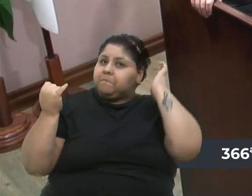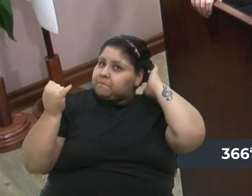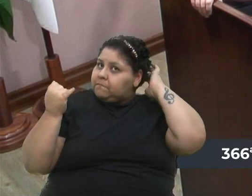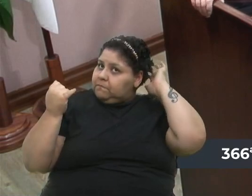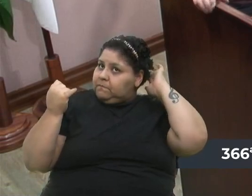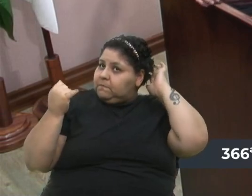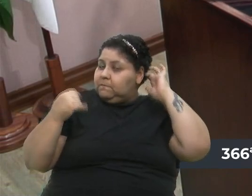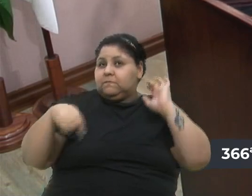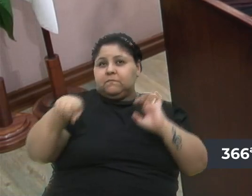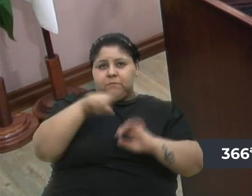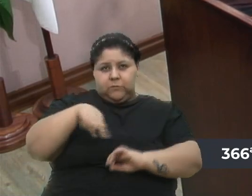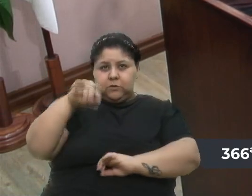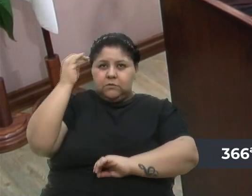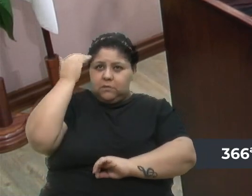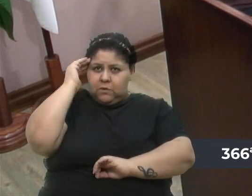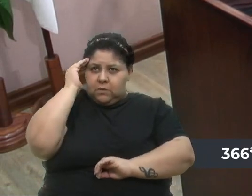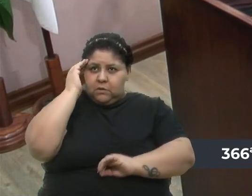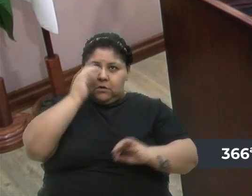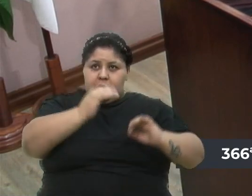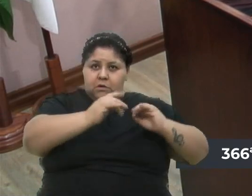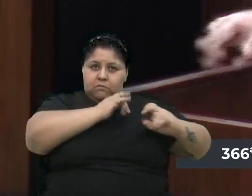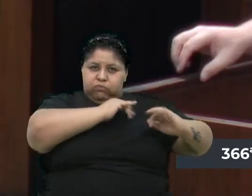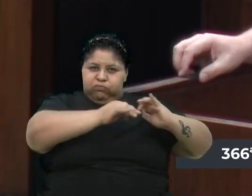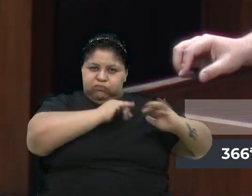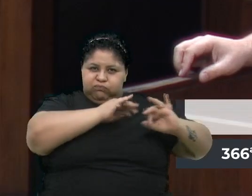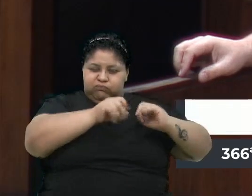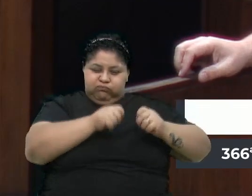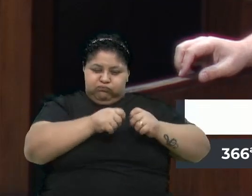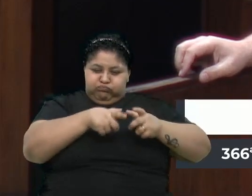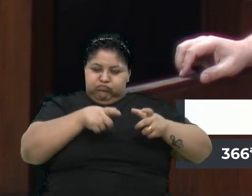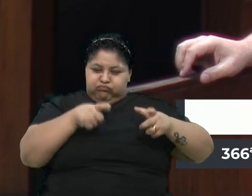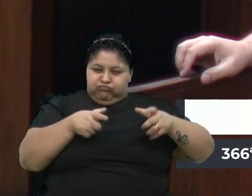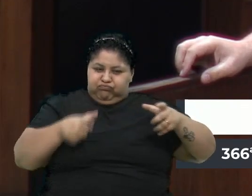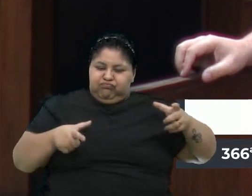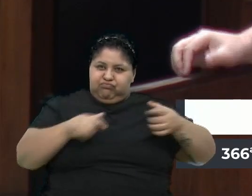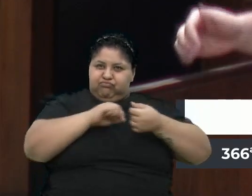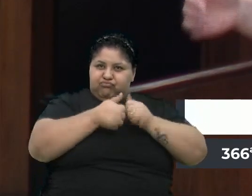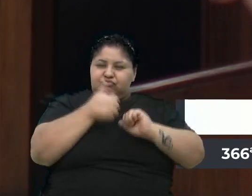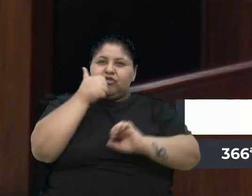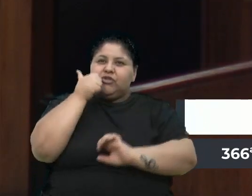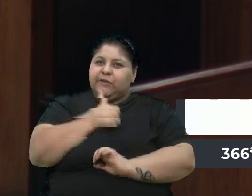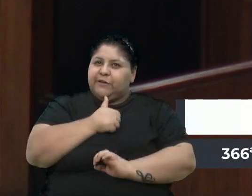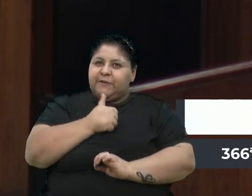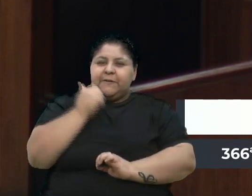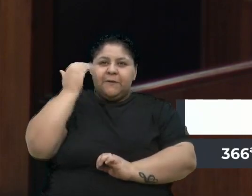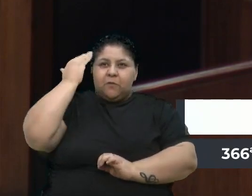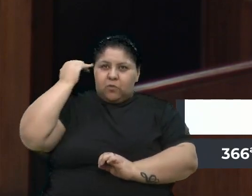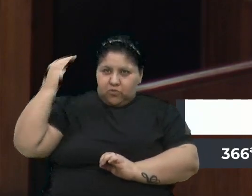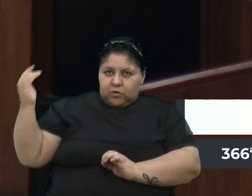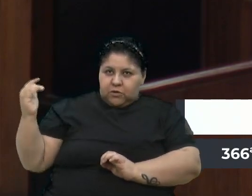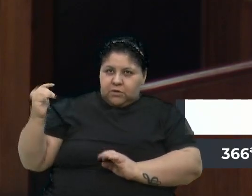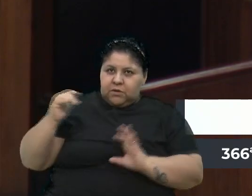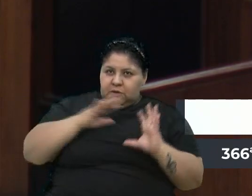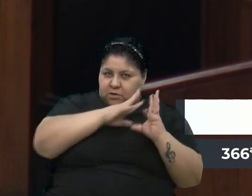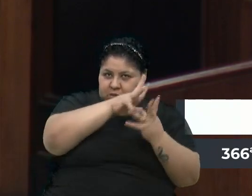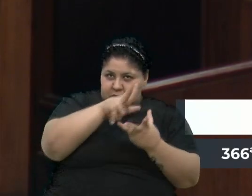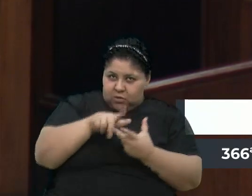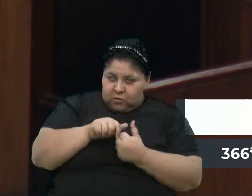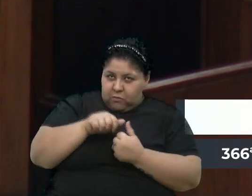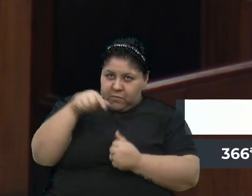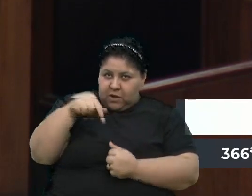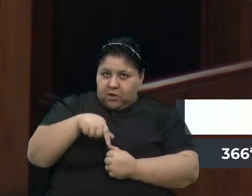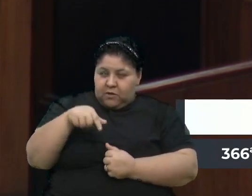nós entendermos esse movimento que vem crescendo do futebol feminino, o sucesso que foi a Copa do Mundo agora na Austrália e na Nova